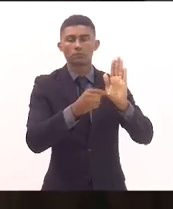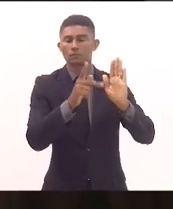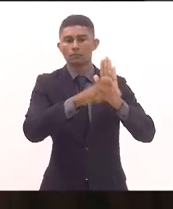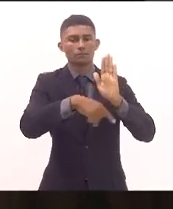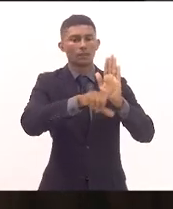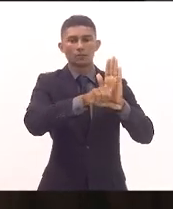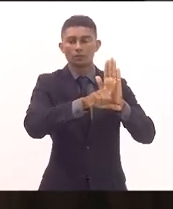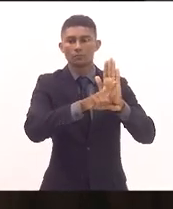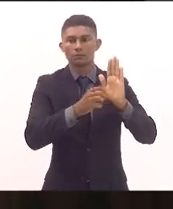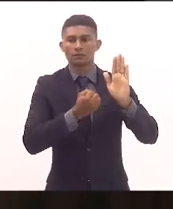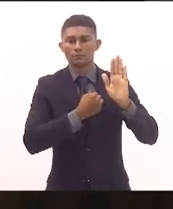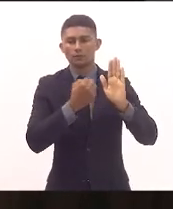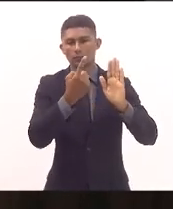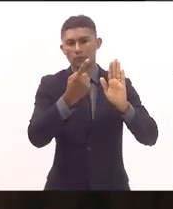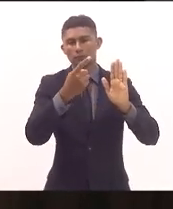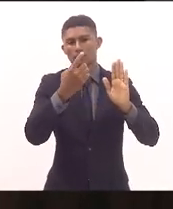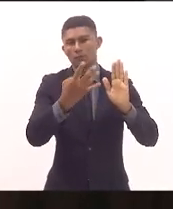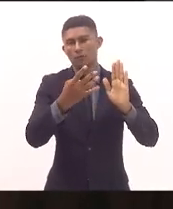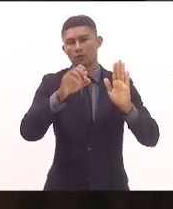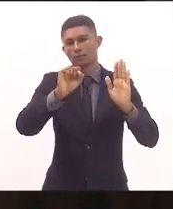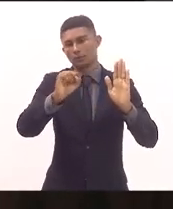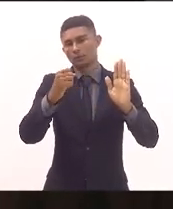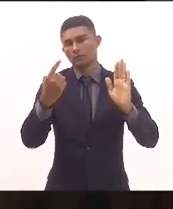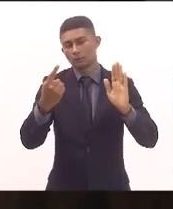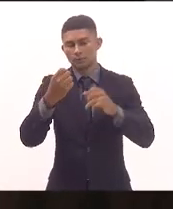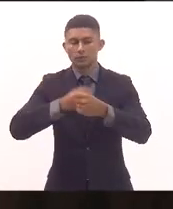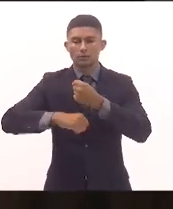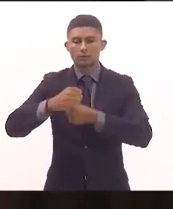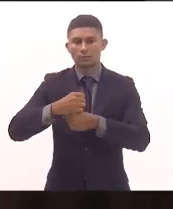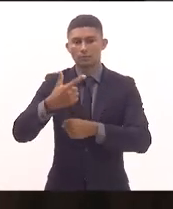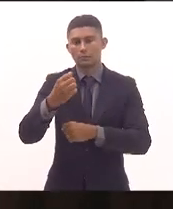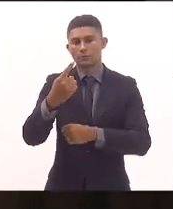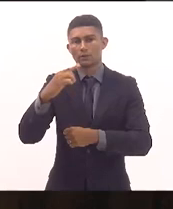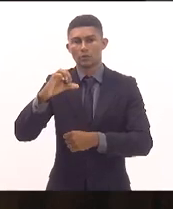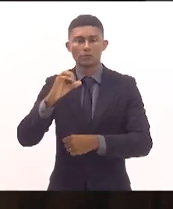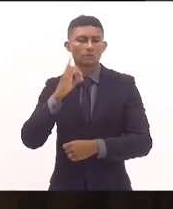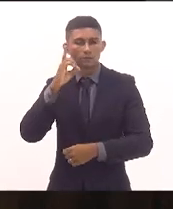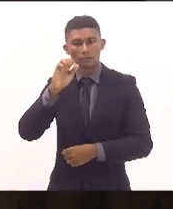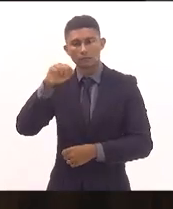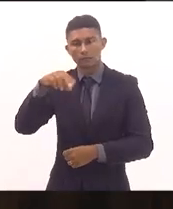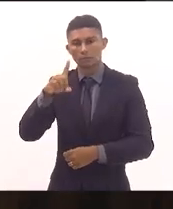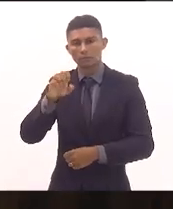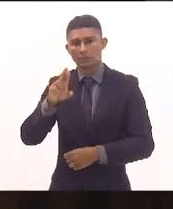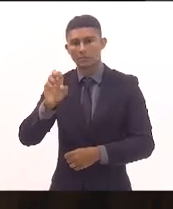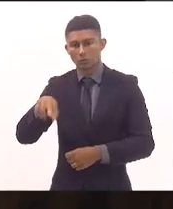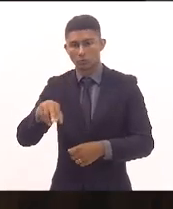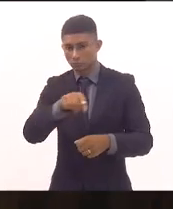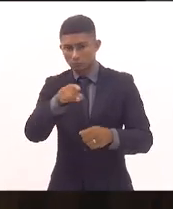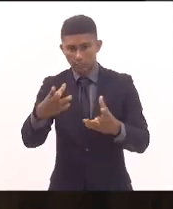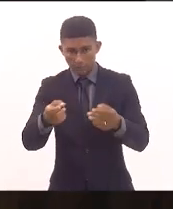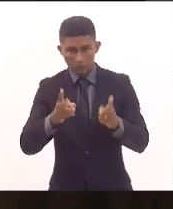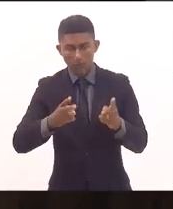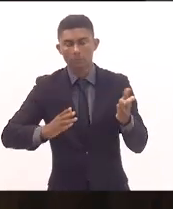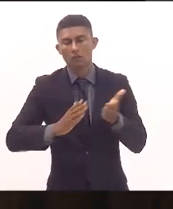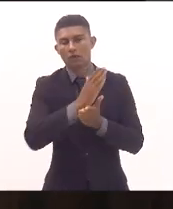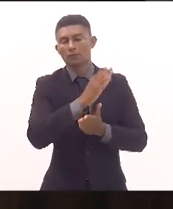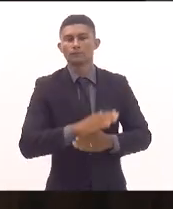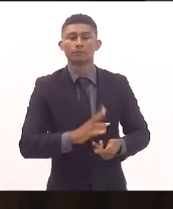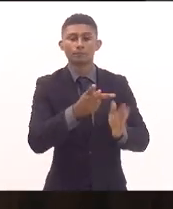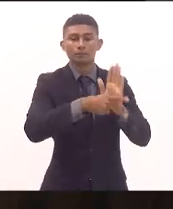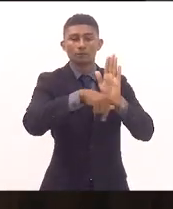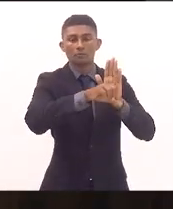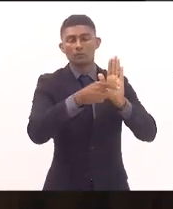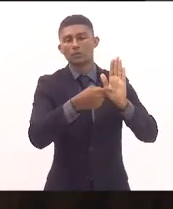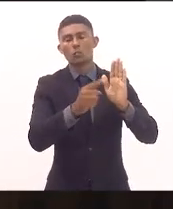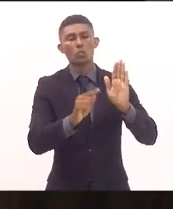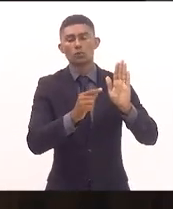lei 1481, de 19, deputado Anderson Moraes. Senhores que aprovam isso, como estão aprovado. Requer inclusão na